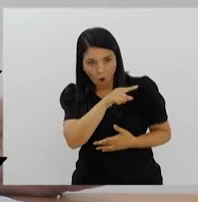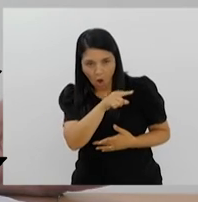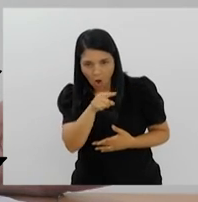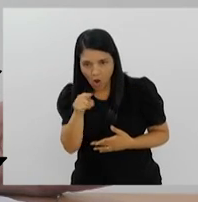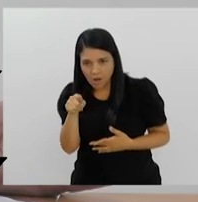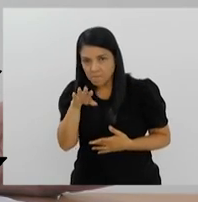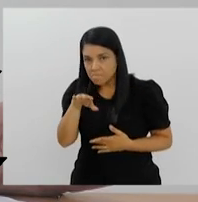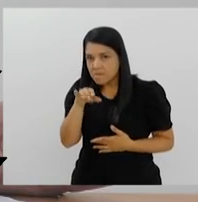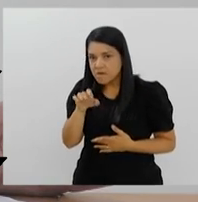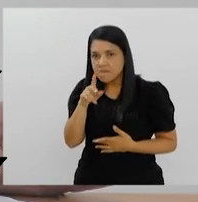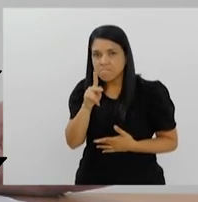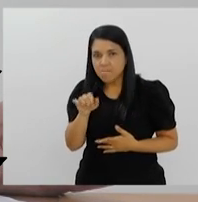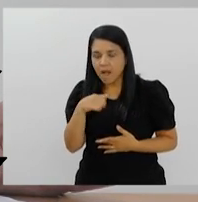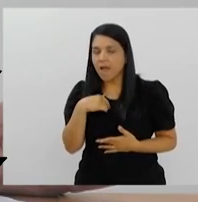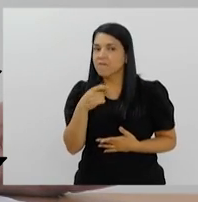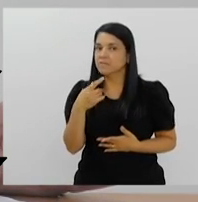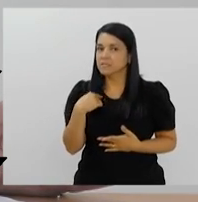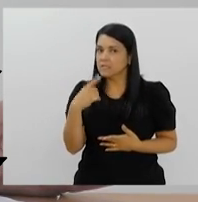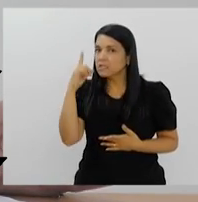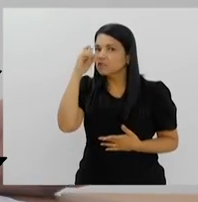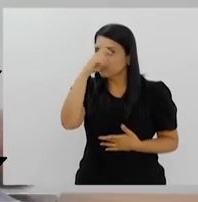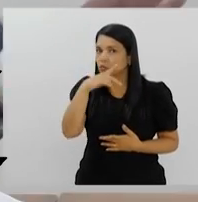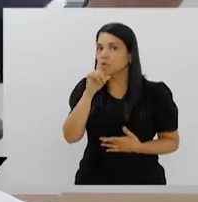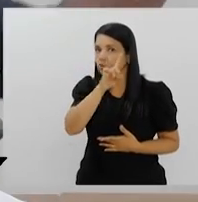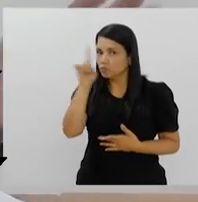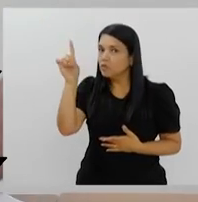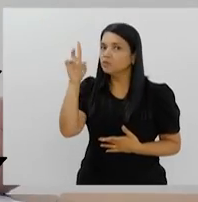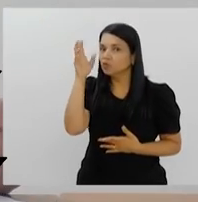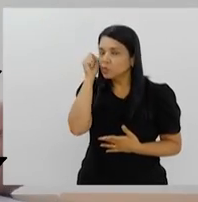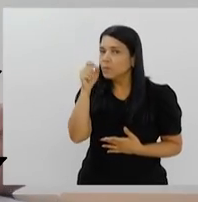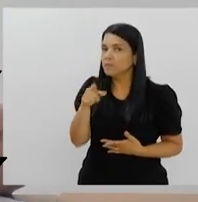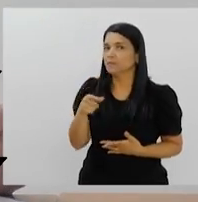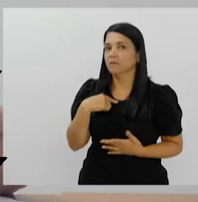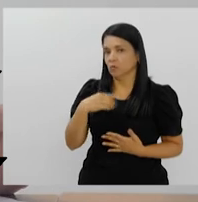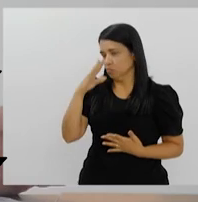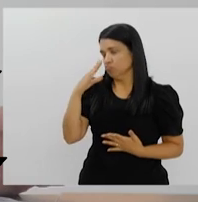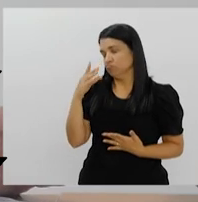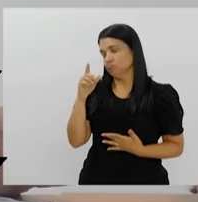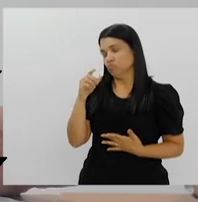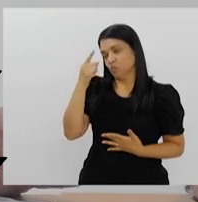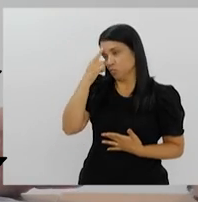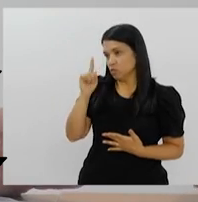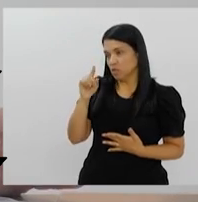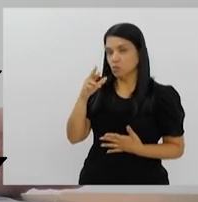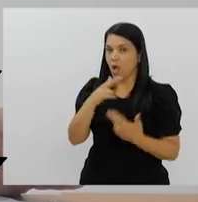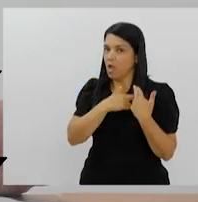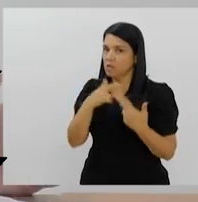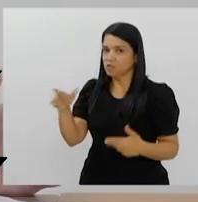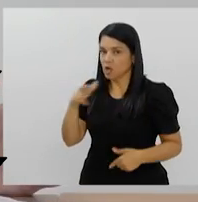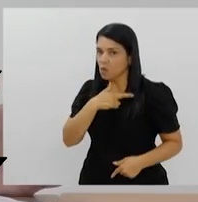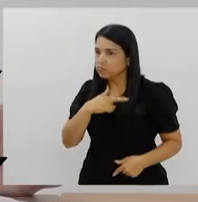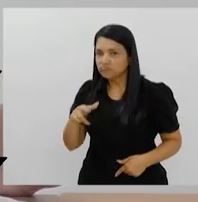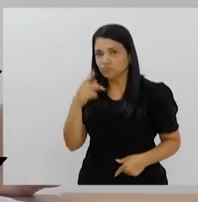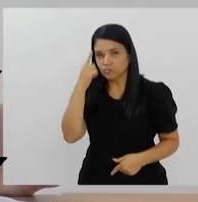Mães de pessoas que estão aqui acho que o Senor deve ter dificuldade com Deus não sei qual é a sua crença mas se o senhor